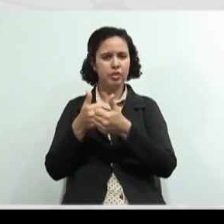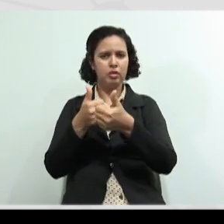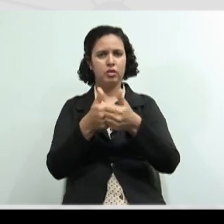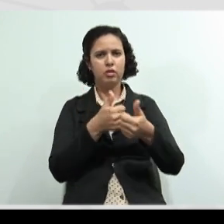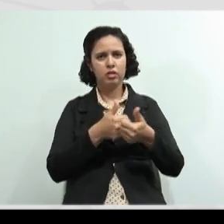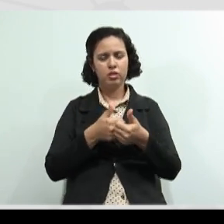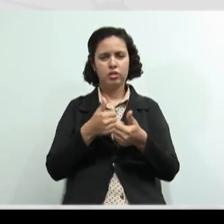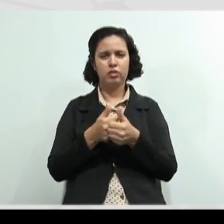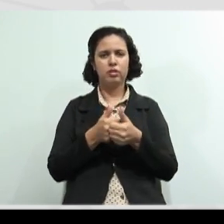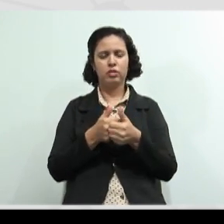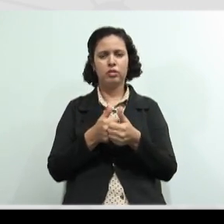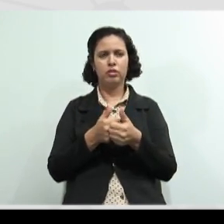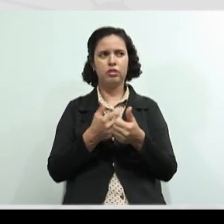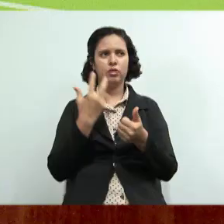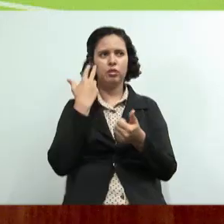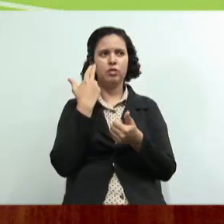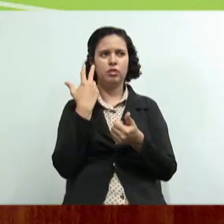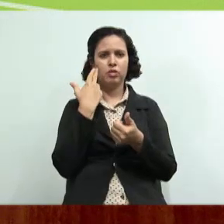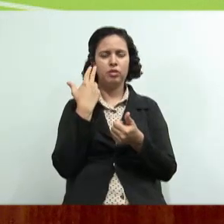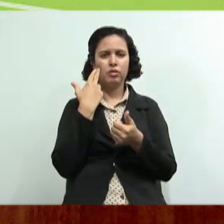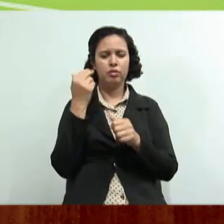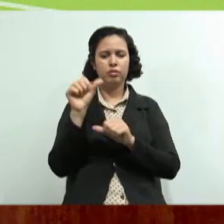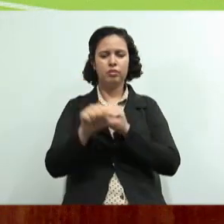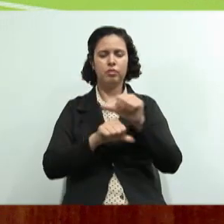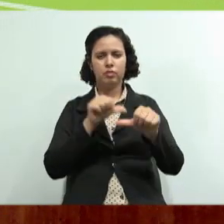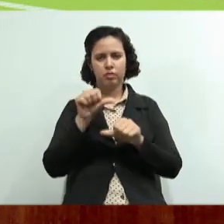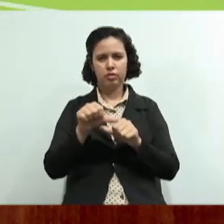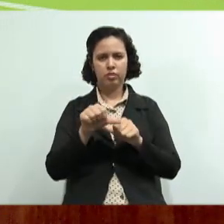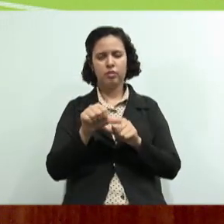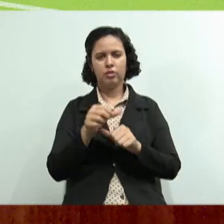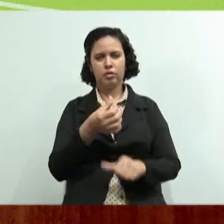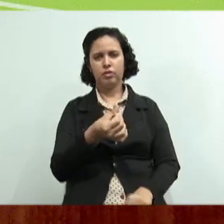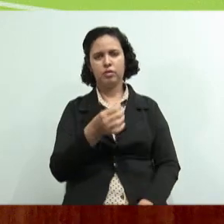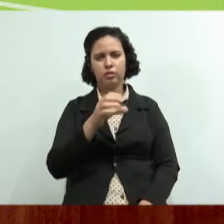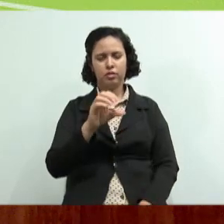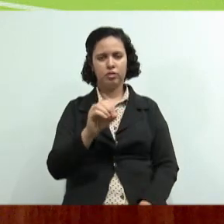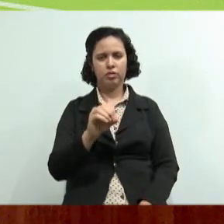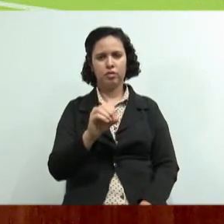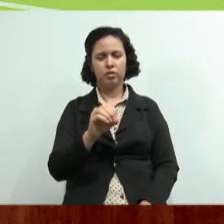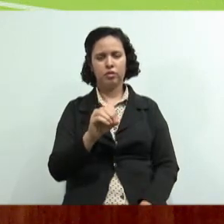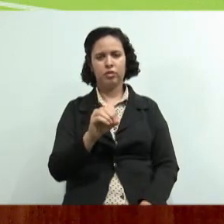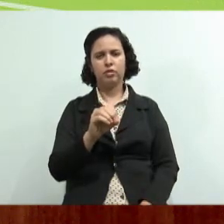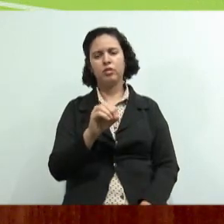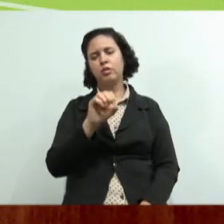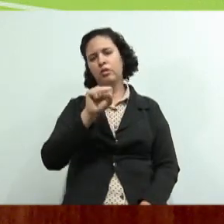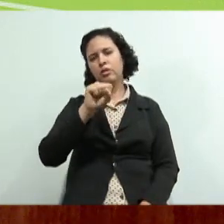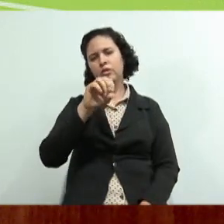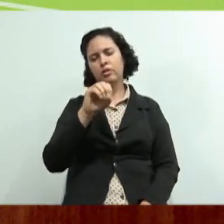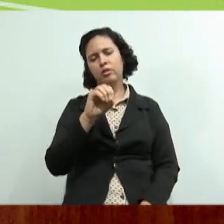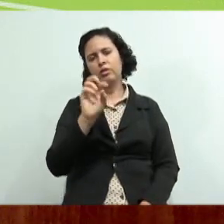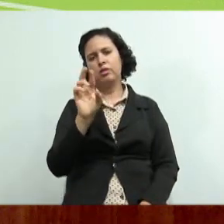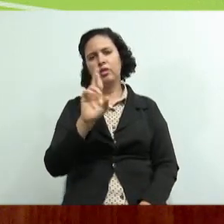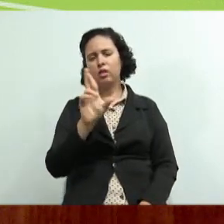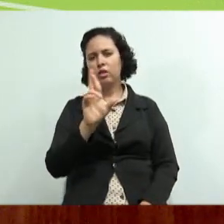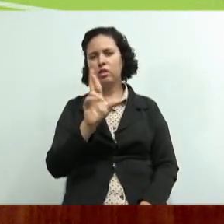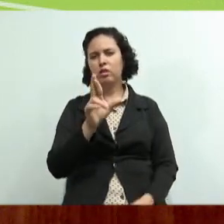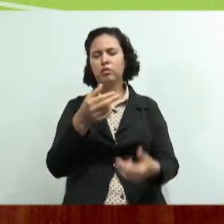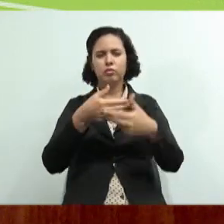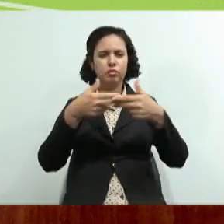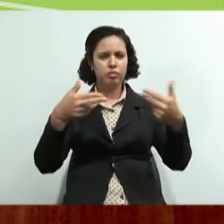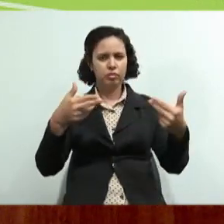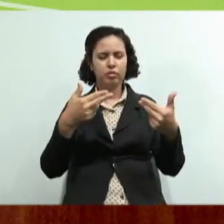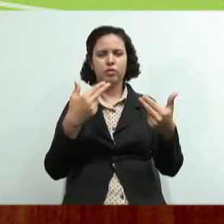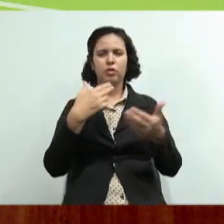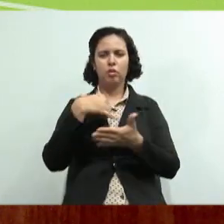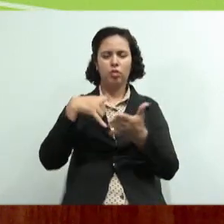sacola assim, normalmente varia de 60, 80 reais, com produtos ali de arroz, feijão, óleo,